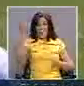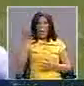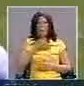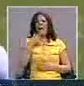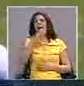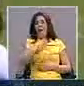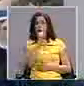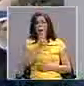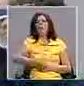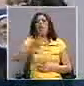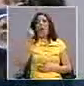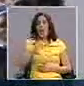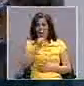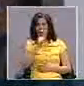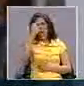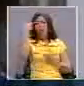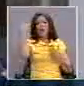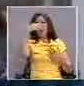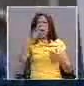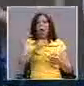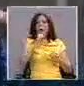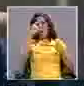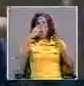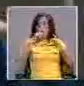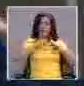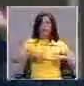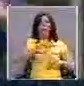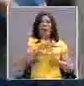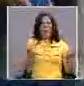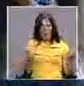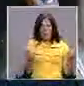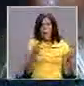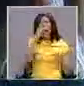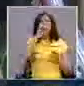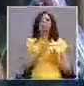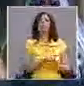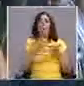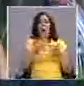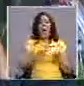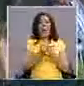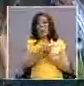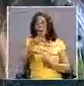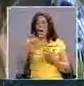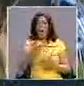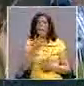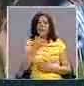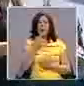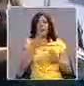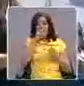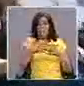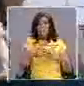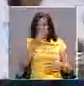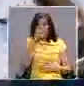os copos é que descontraem, é muito parado. As pessoas já perceberam e agora eles percebem que é parado,